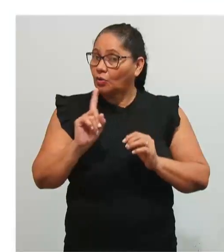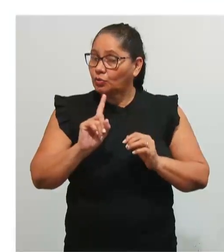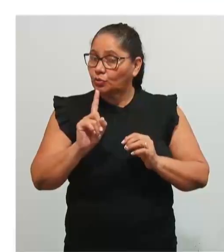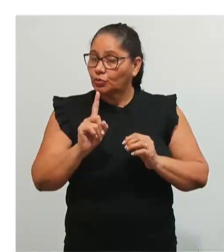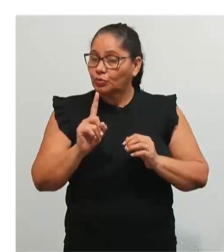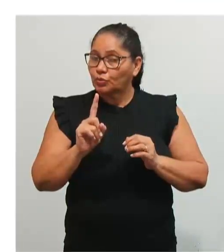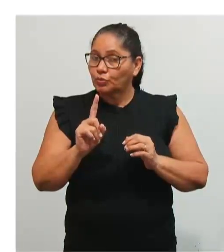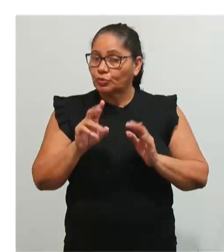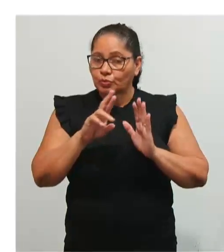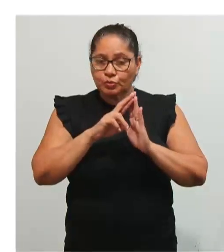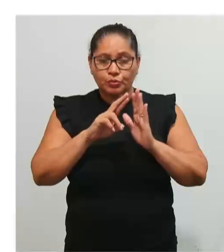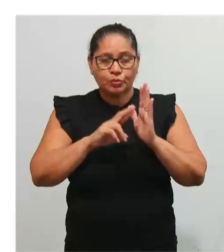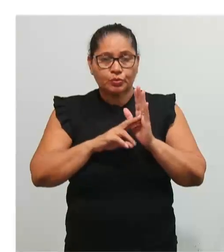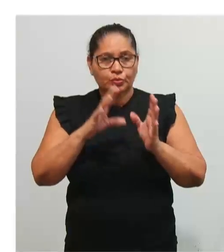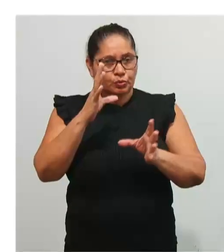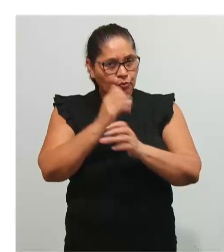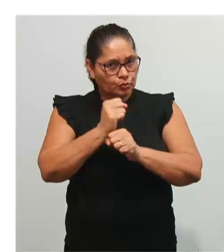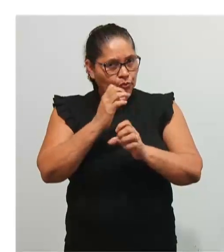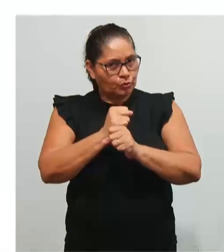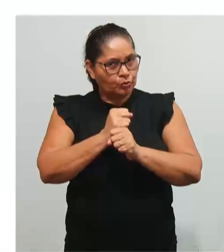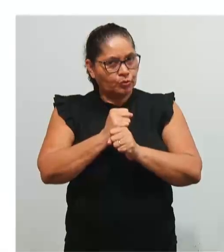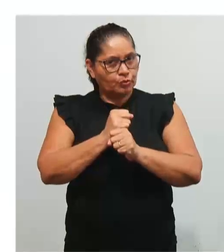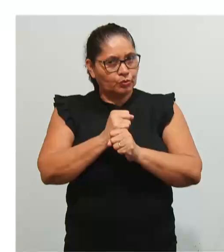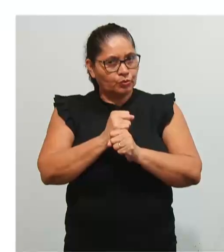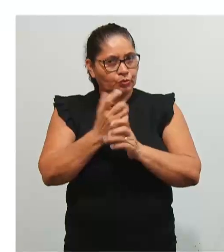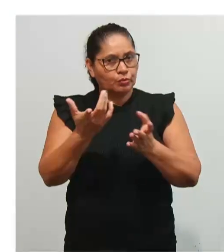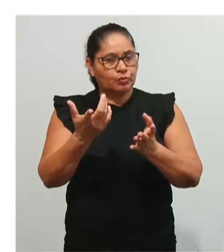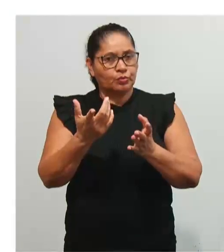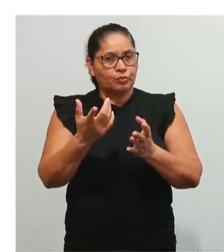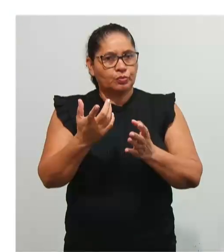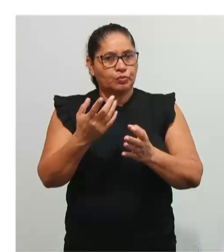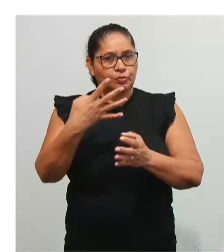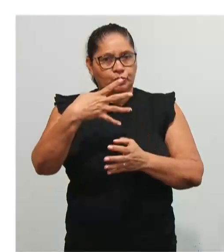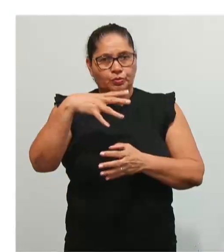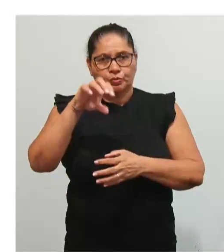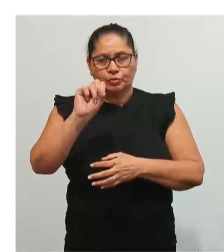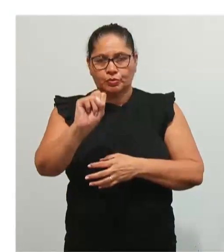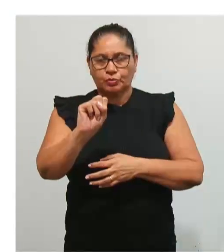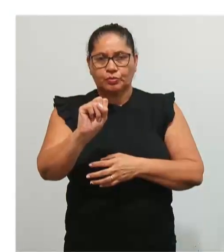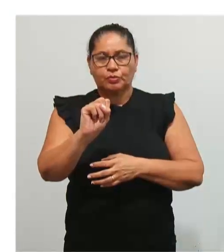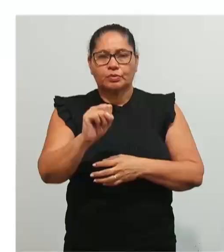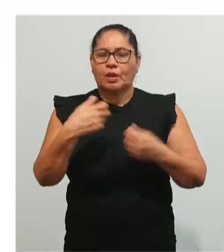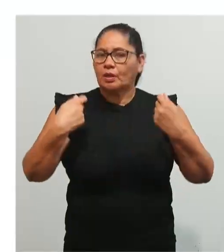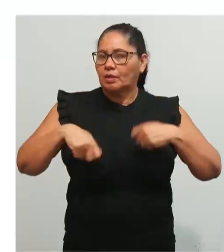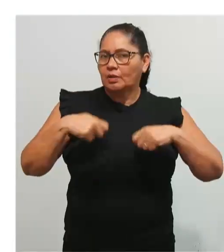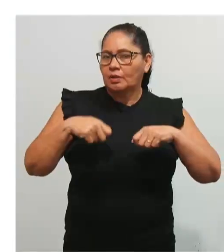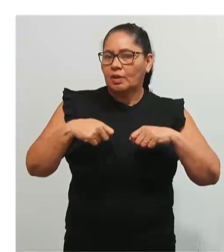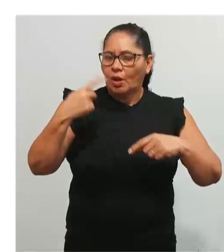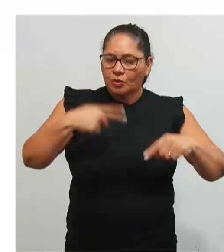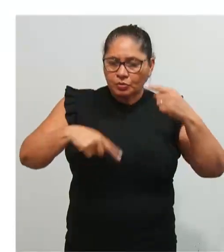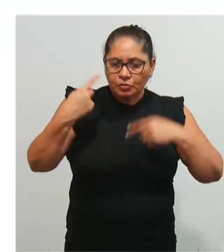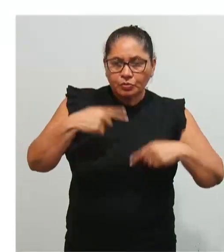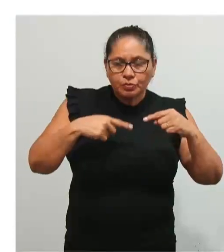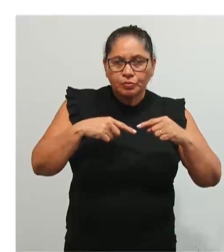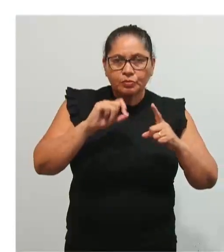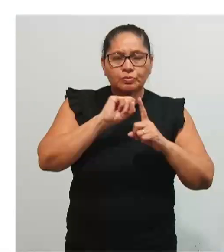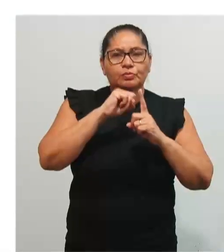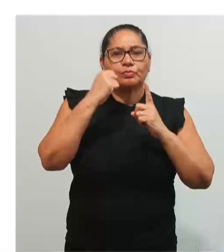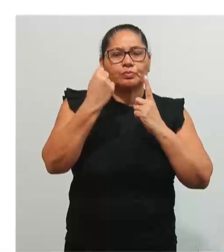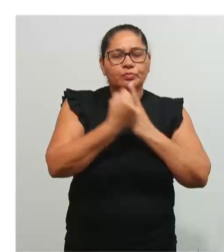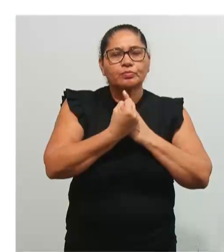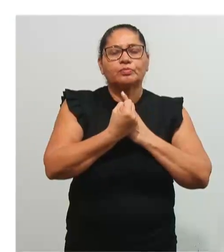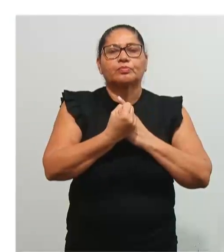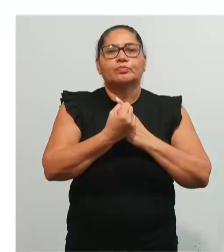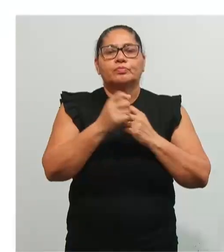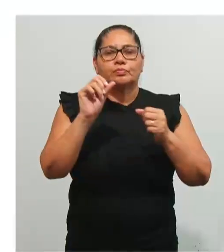os relatórios contábeis, como disposto no caput do artigo 48. Faz-se necessária a discussão da sociedade no processo da